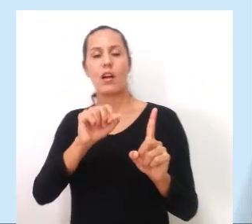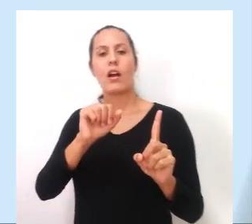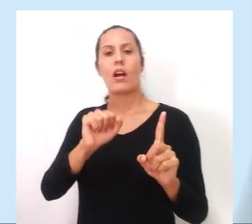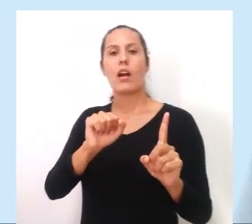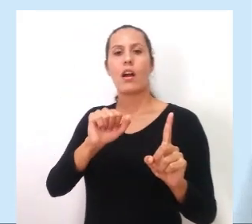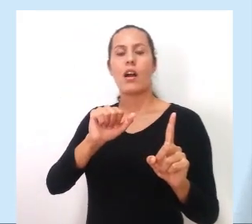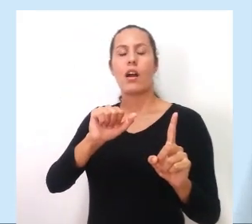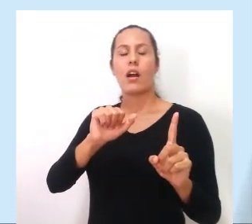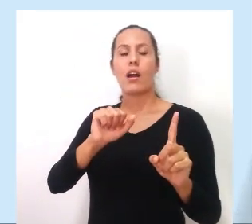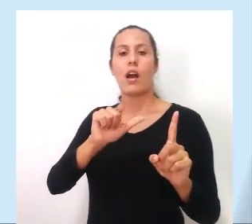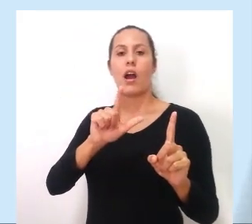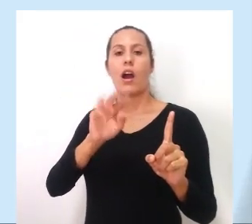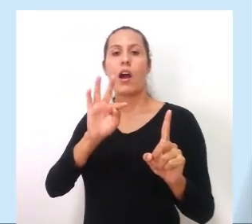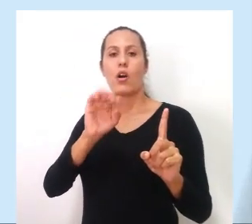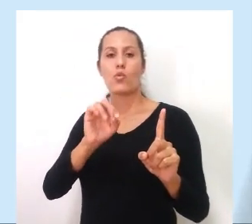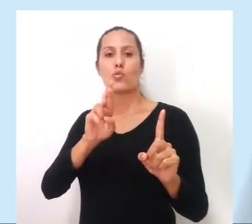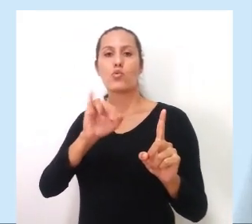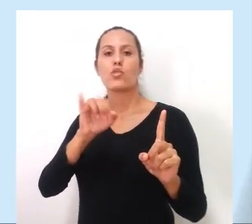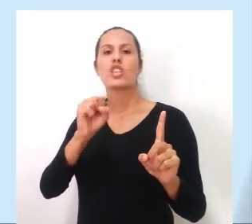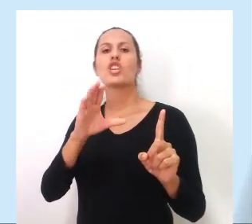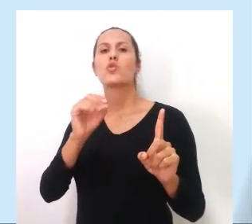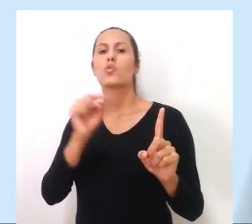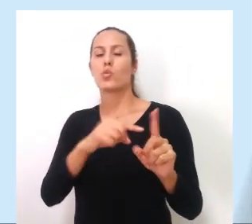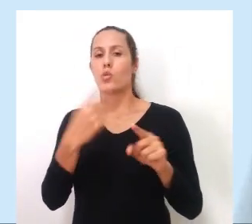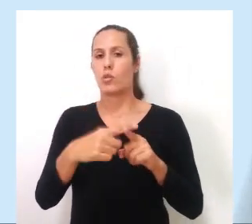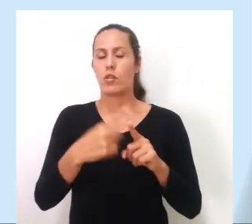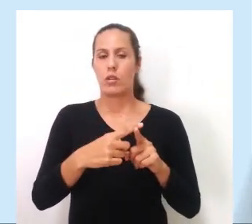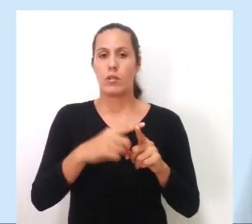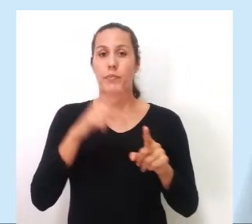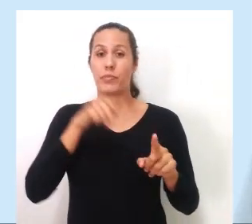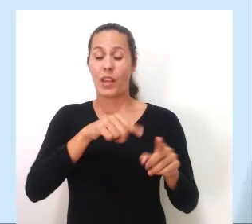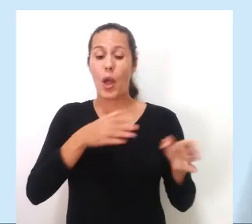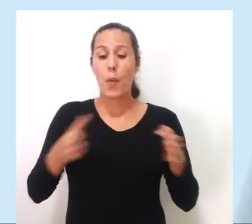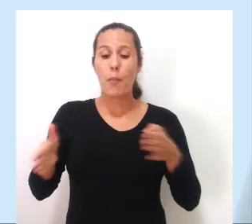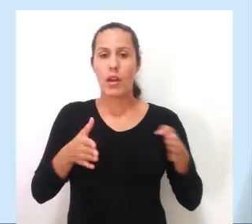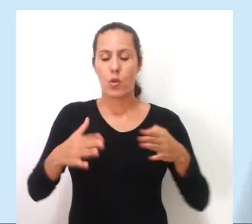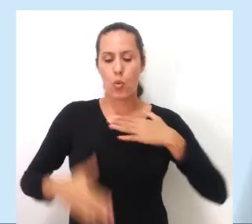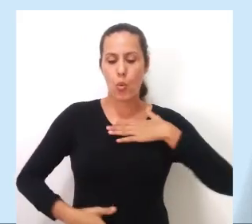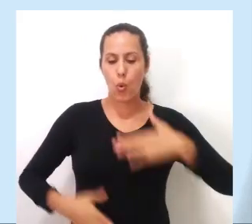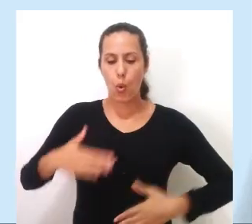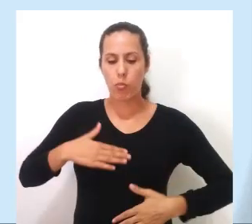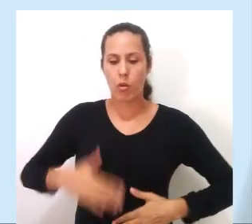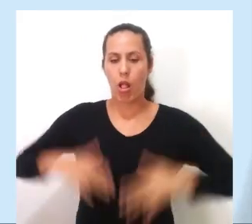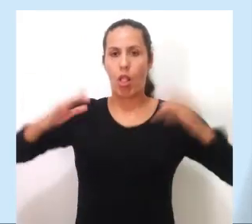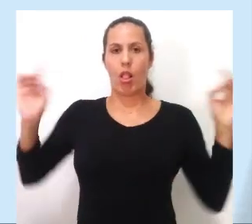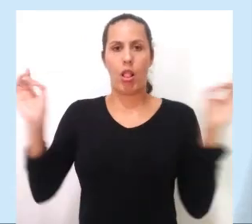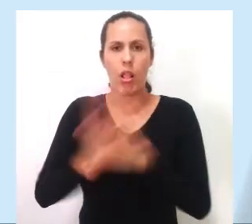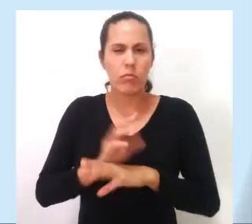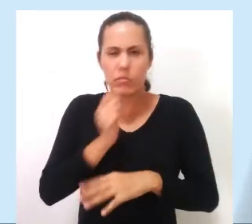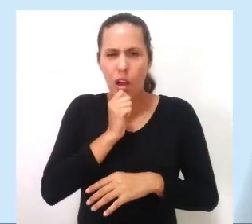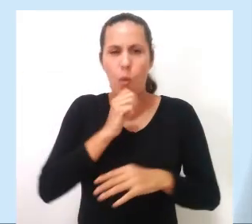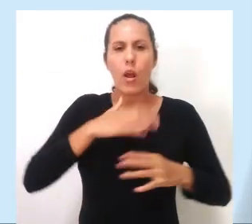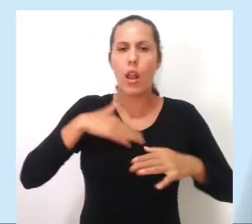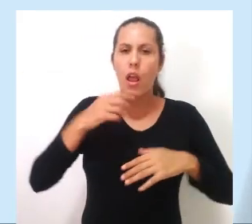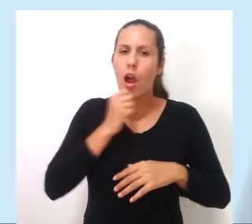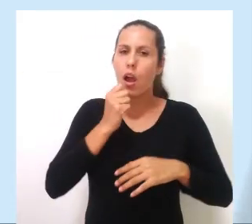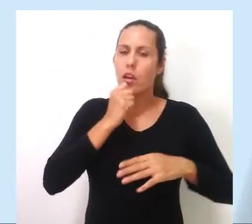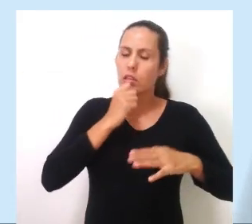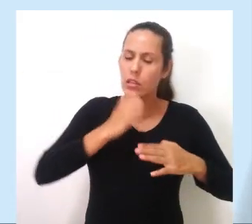na adolescência é o período de puberdade. E esse período de puberdade é um período que é